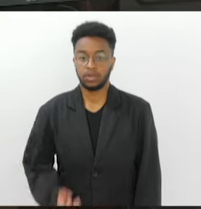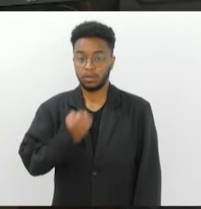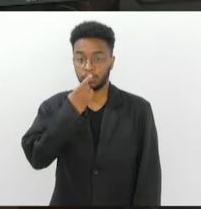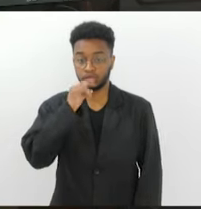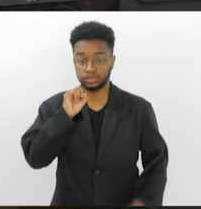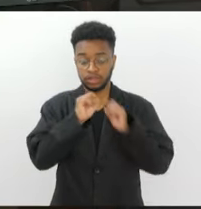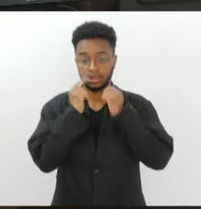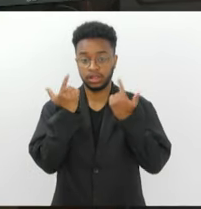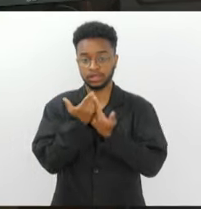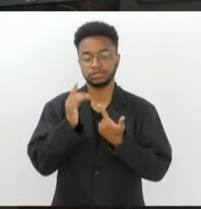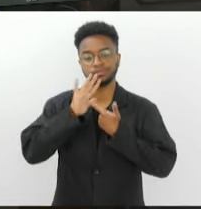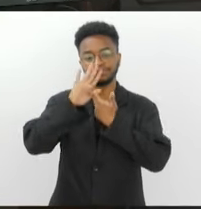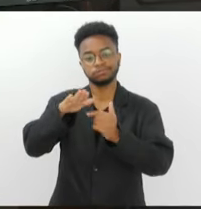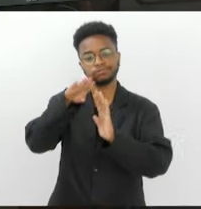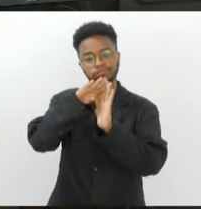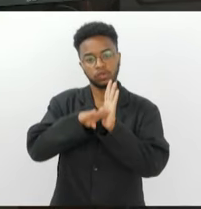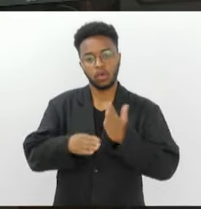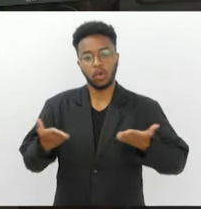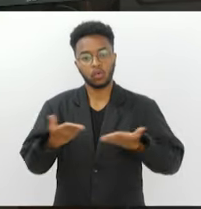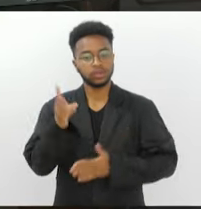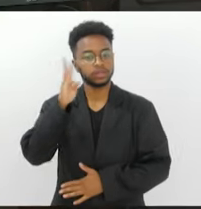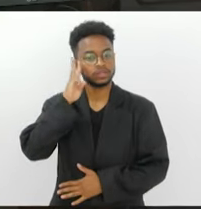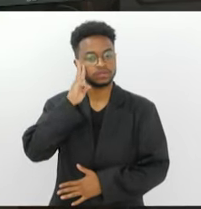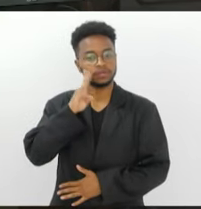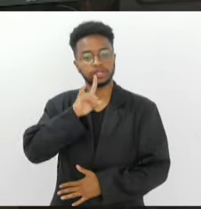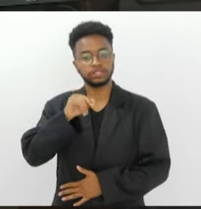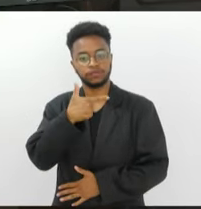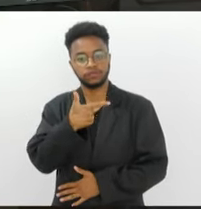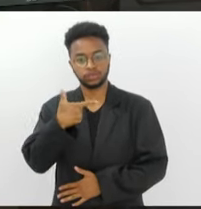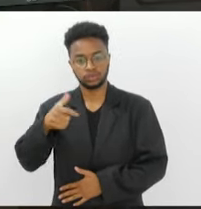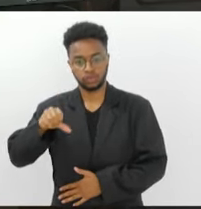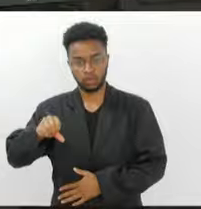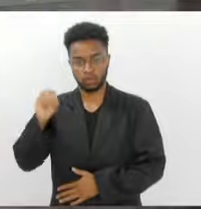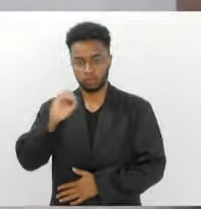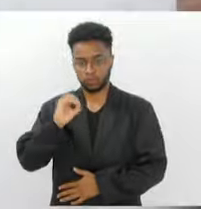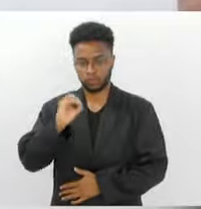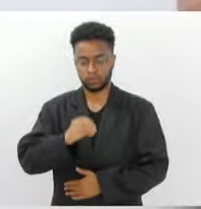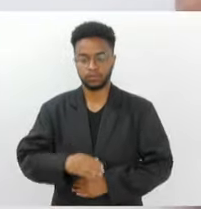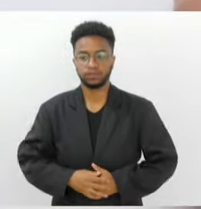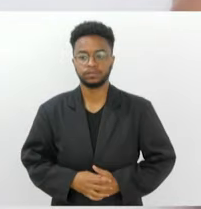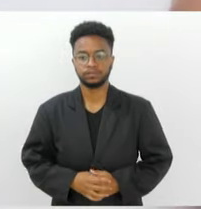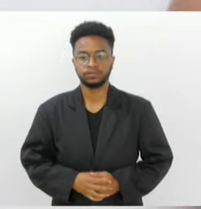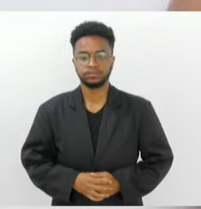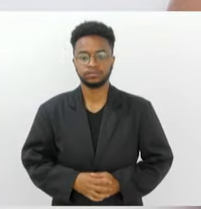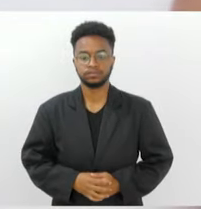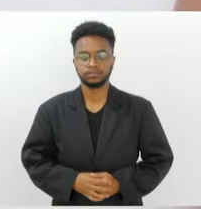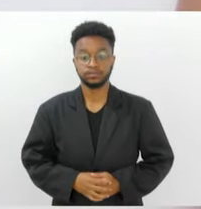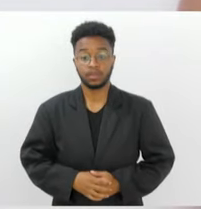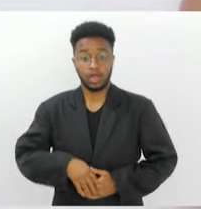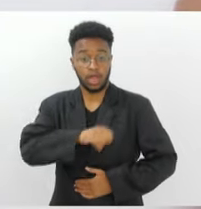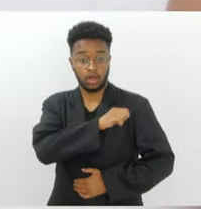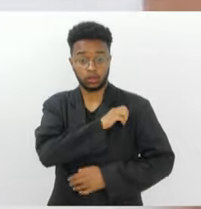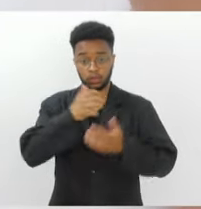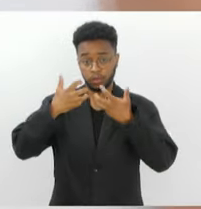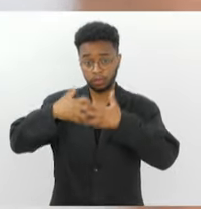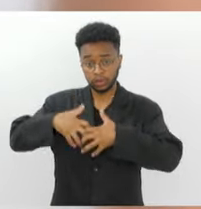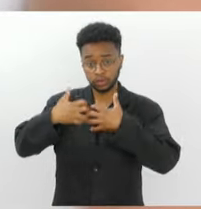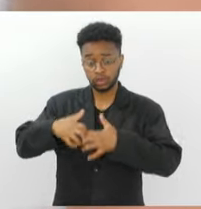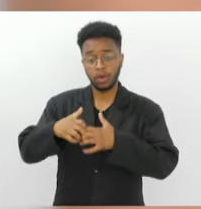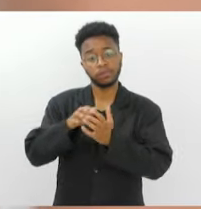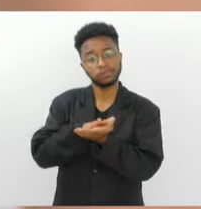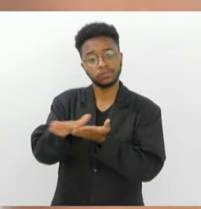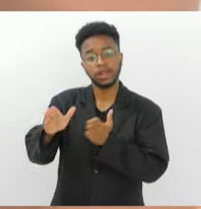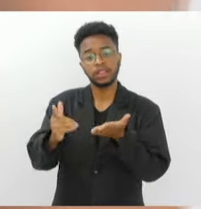O Bom Dia Alerj traz os seguintes destaques nesta terça-feira, 29 de outubro. Estudantes de Petrópolis lançam